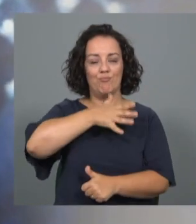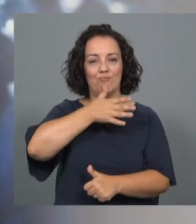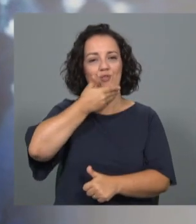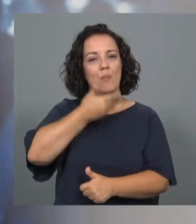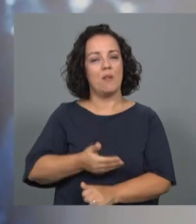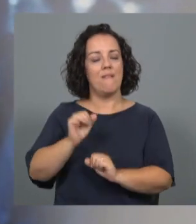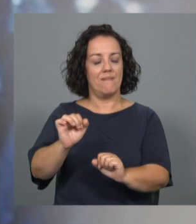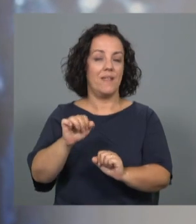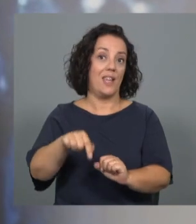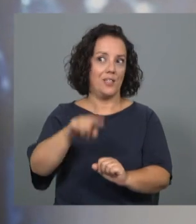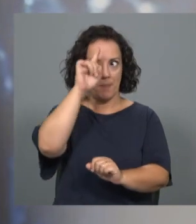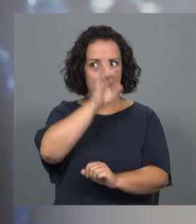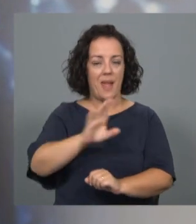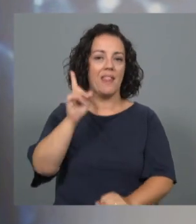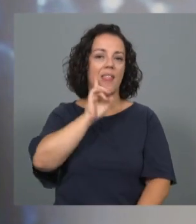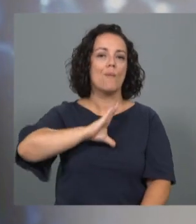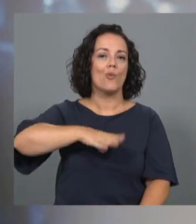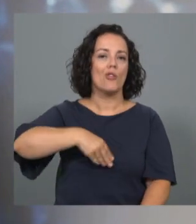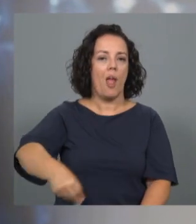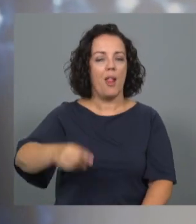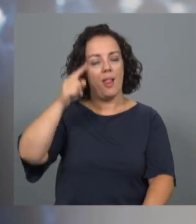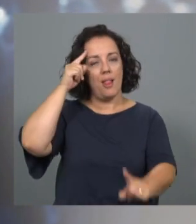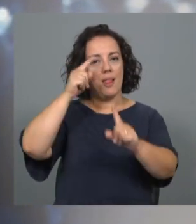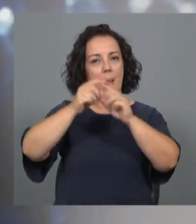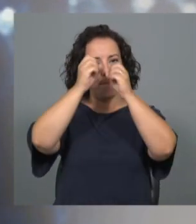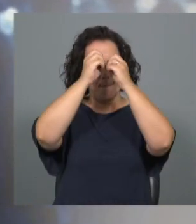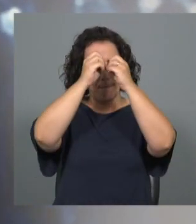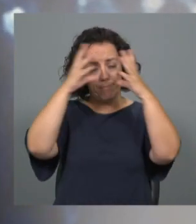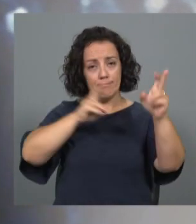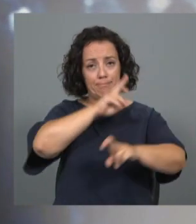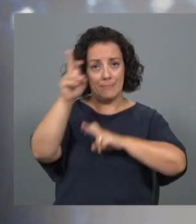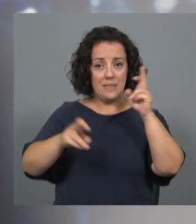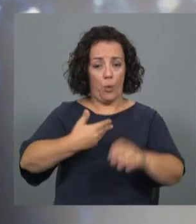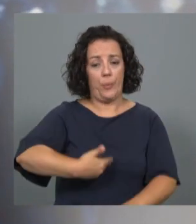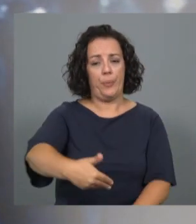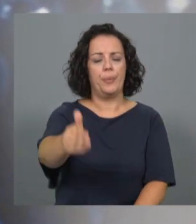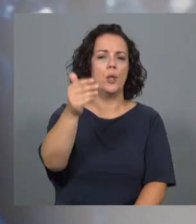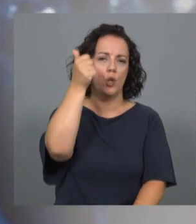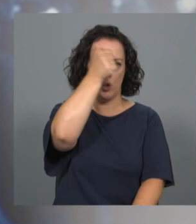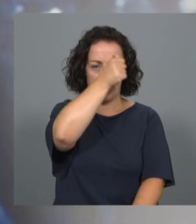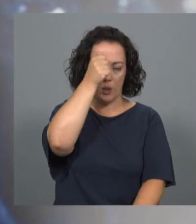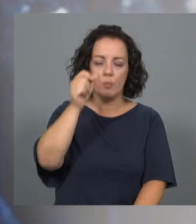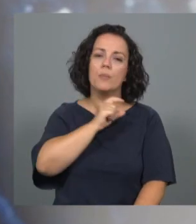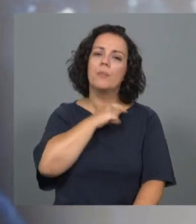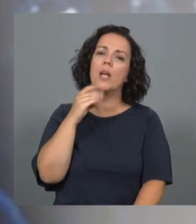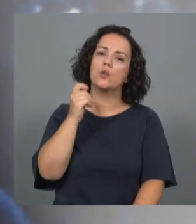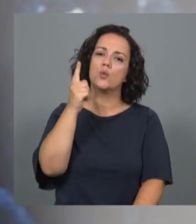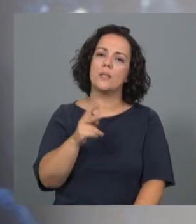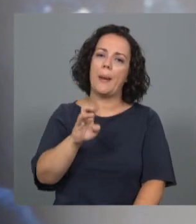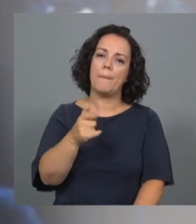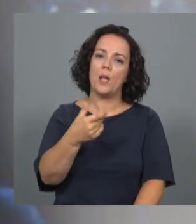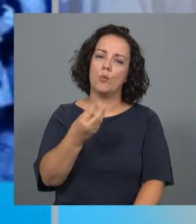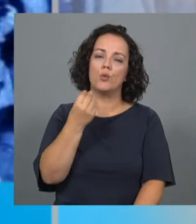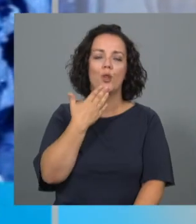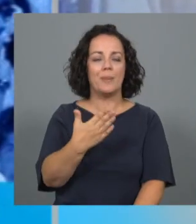já esse grande dia mundial das missões que vai acontecer no próximo domingo. Padre José Rebelo, muito obrigado pela sua